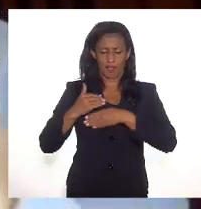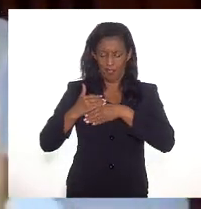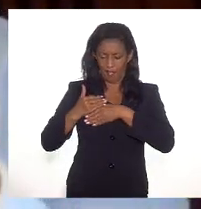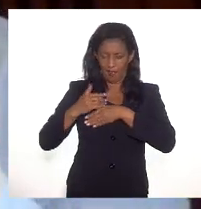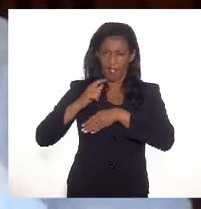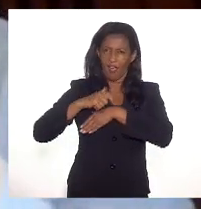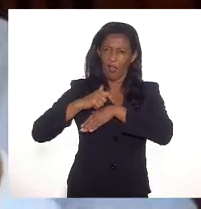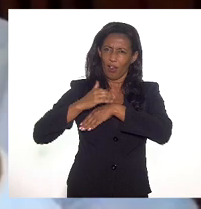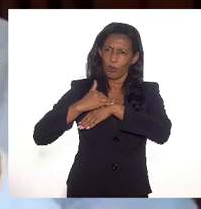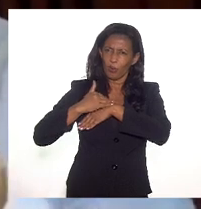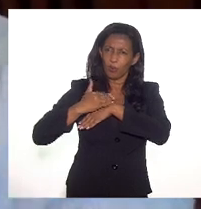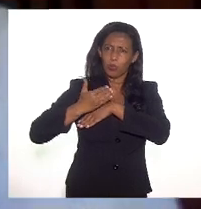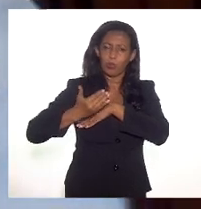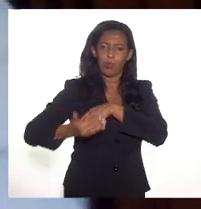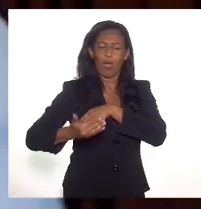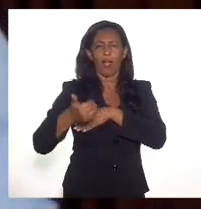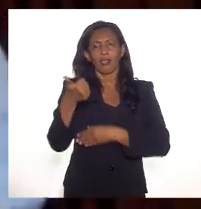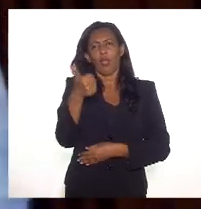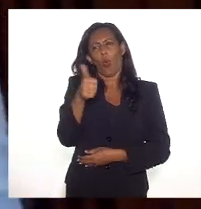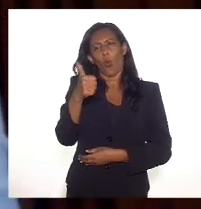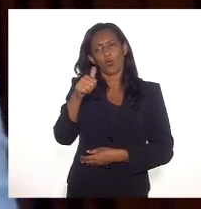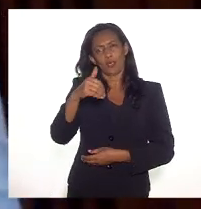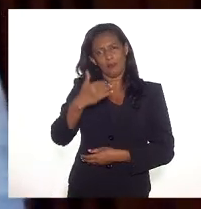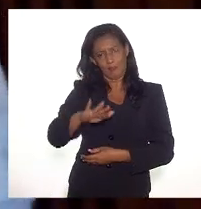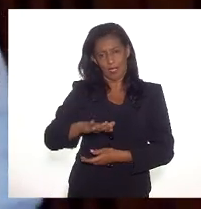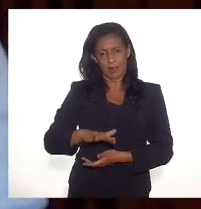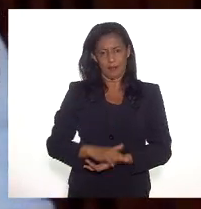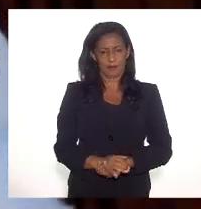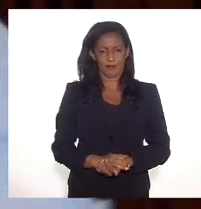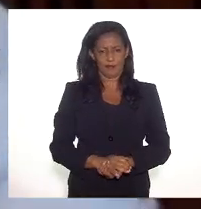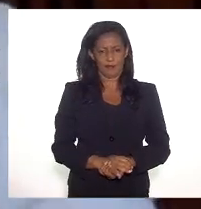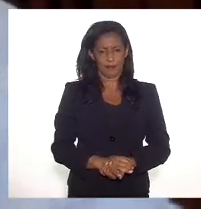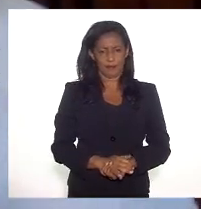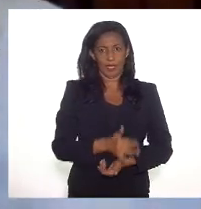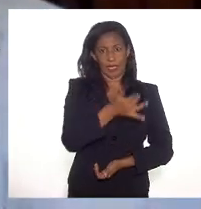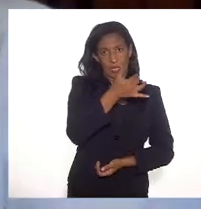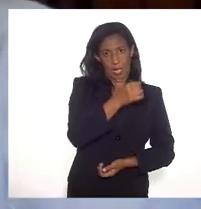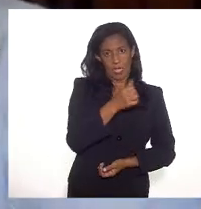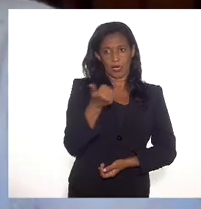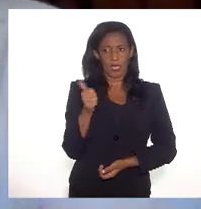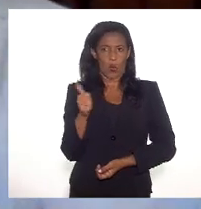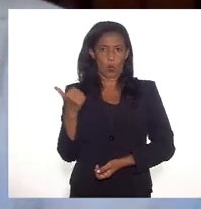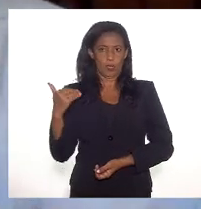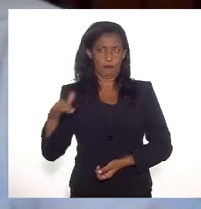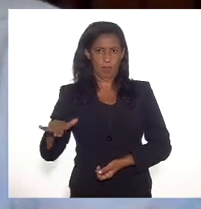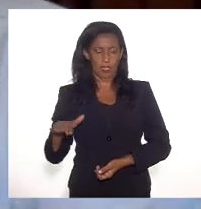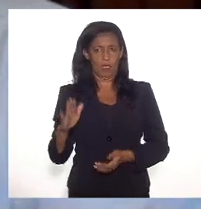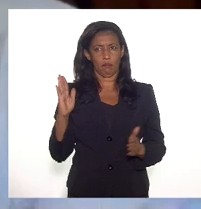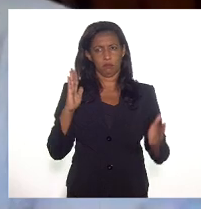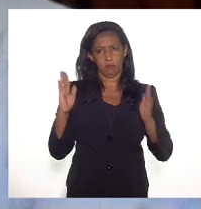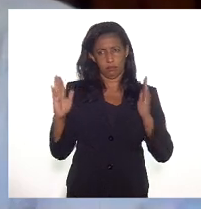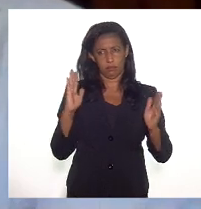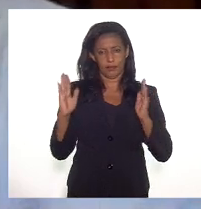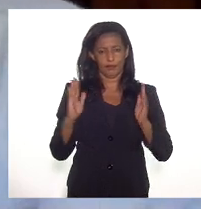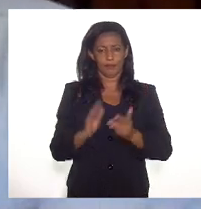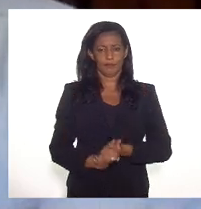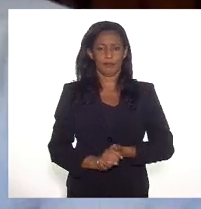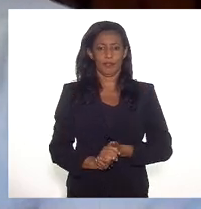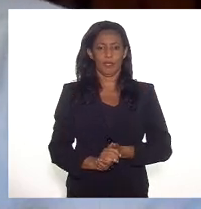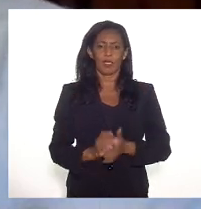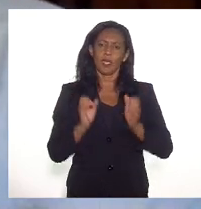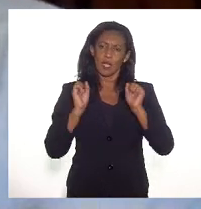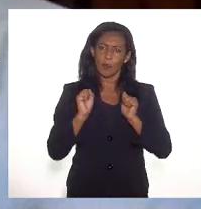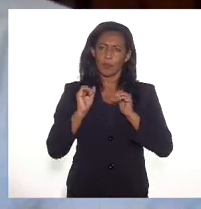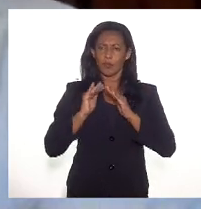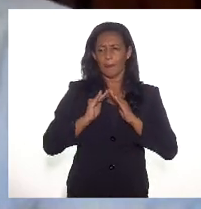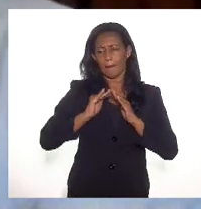pouquinho, pelo menos até 11h30, de 10 às 11h30, okay? E aí, podendo sempre